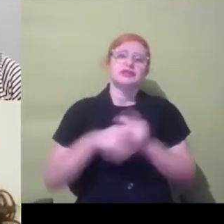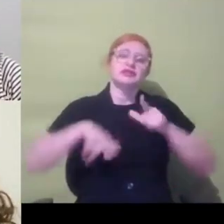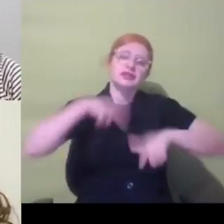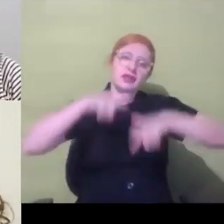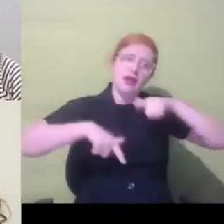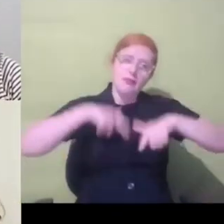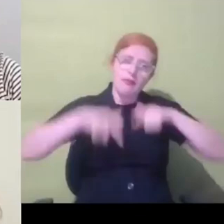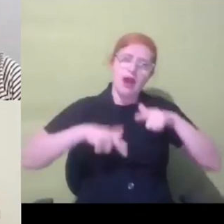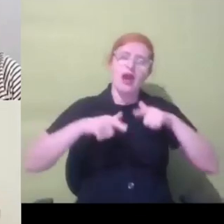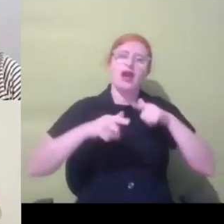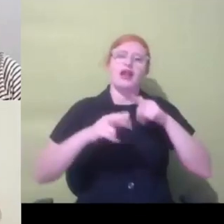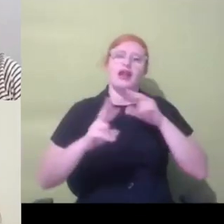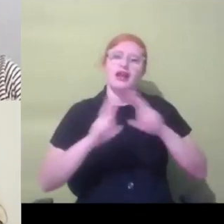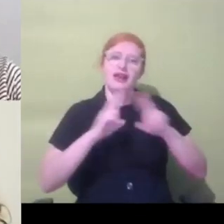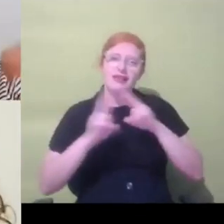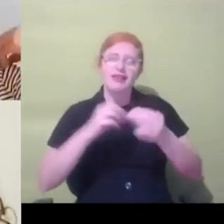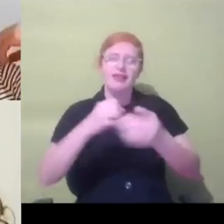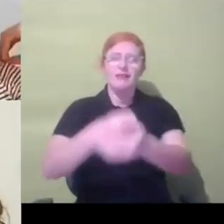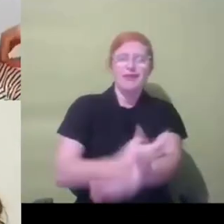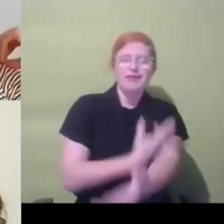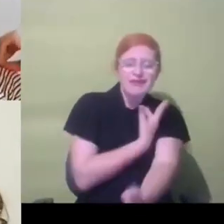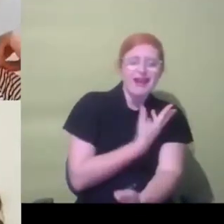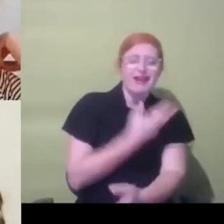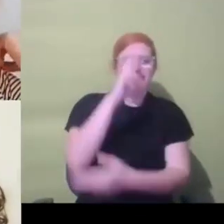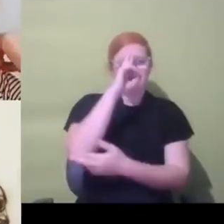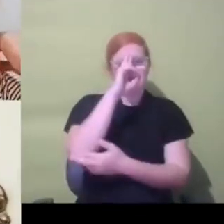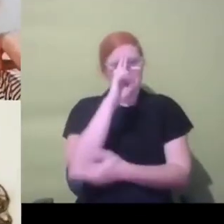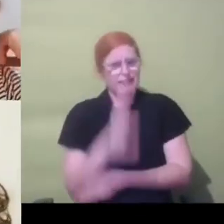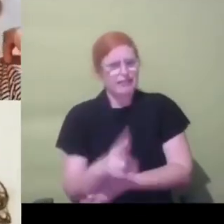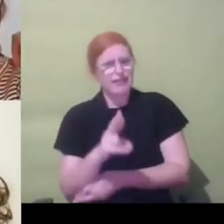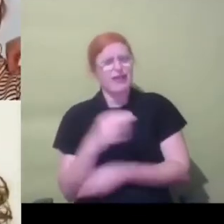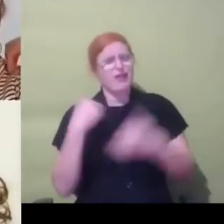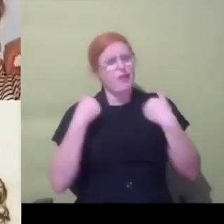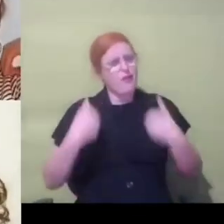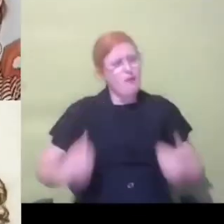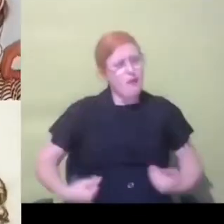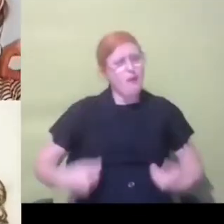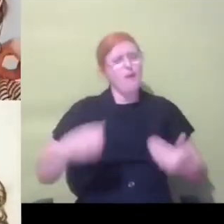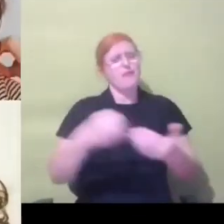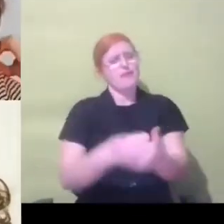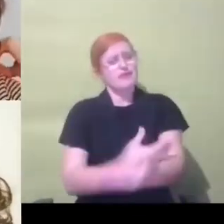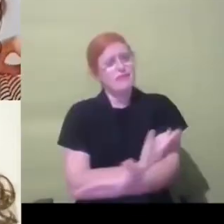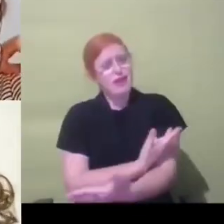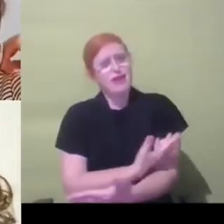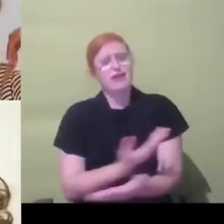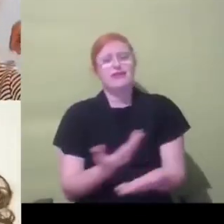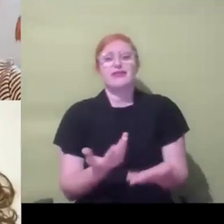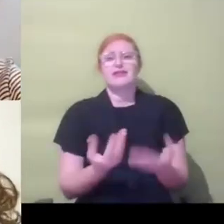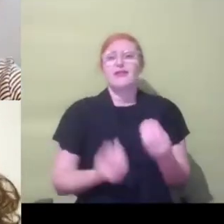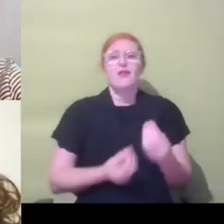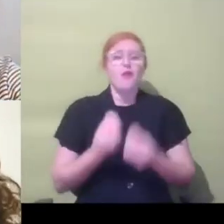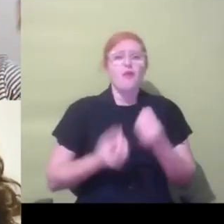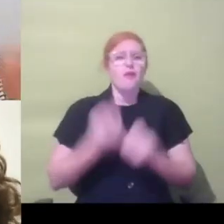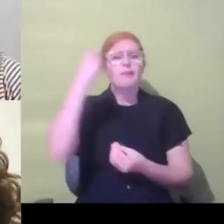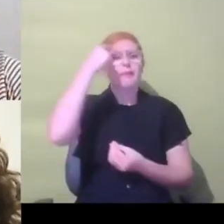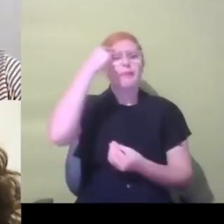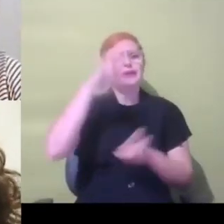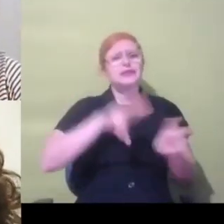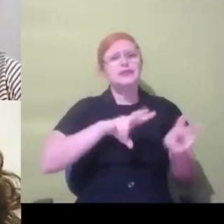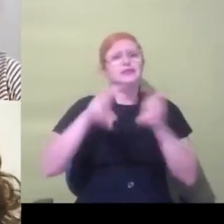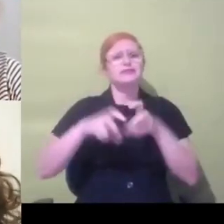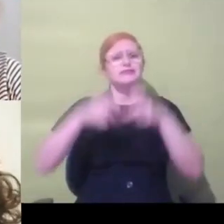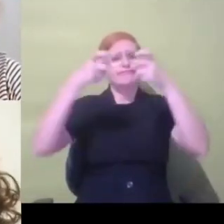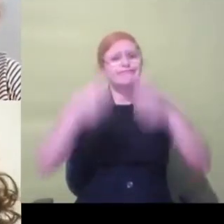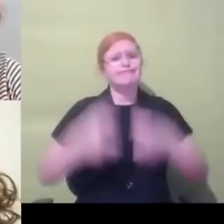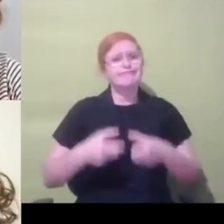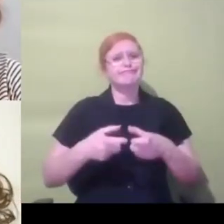com a relação entre emoção e razão, com o corpo, com os sentimentos. Então, como pensar sobre isso no espaço online,